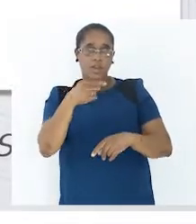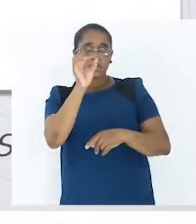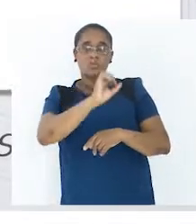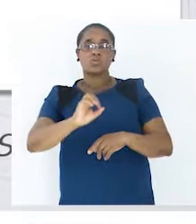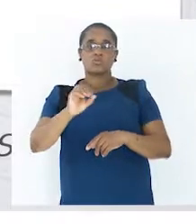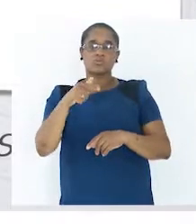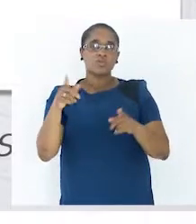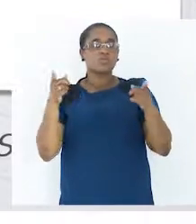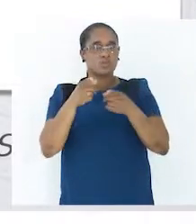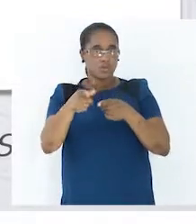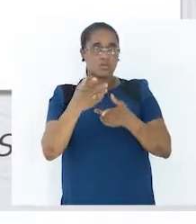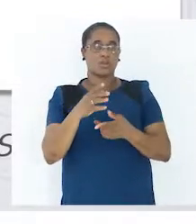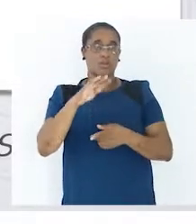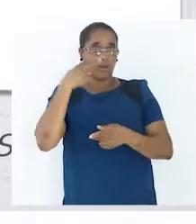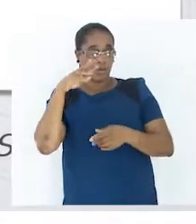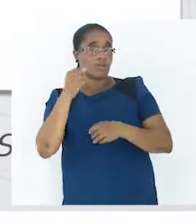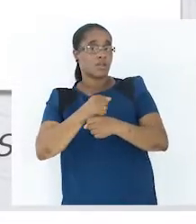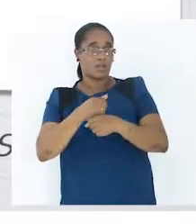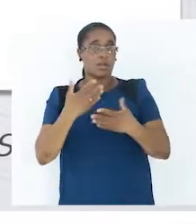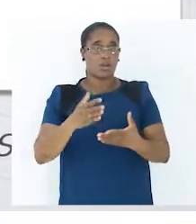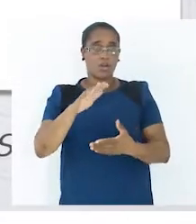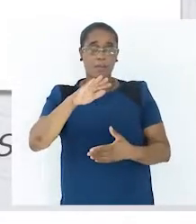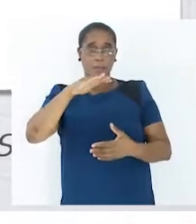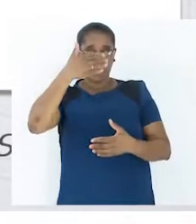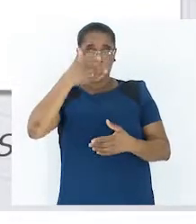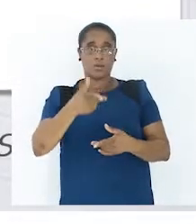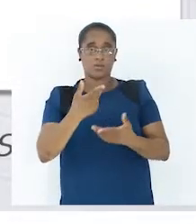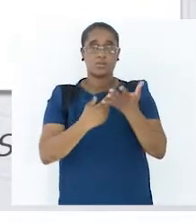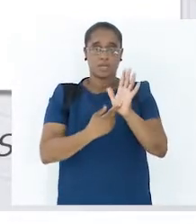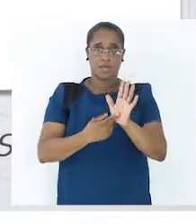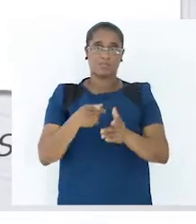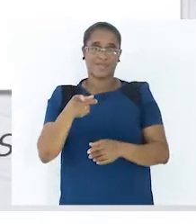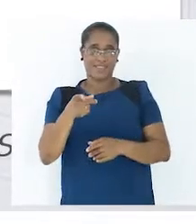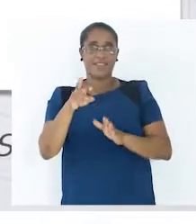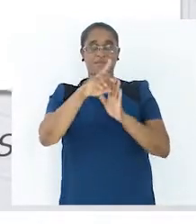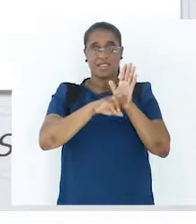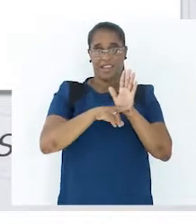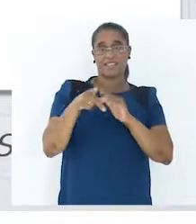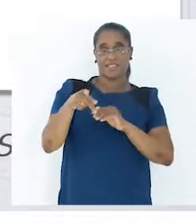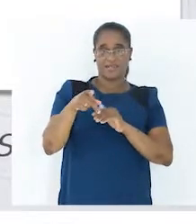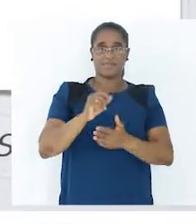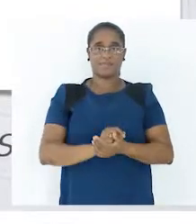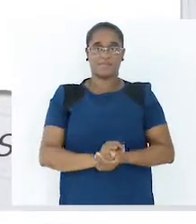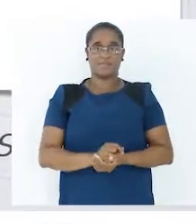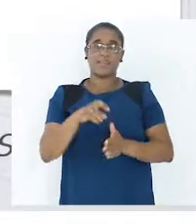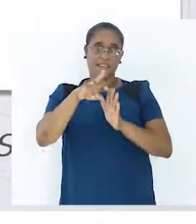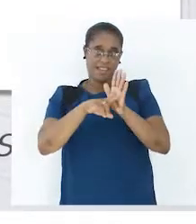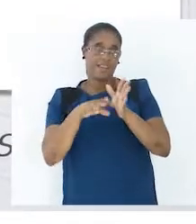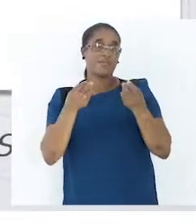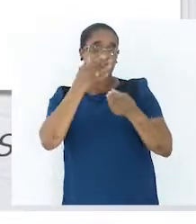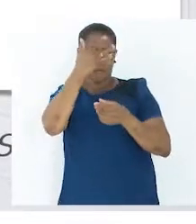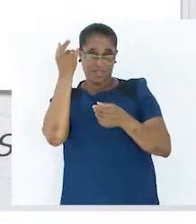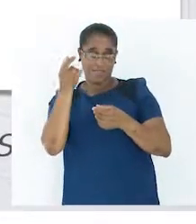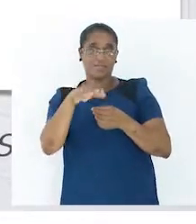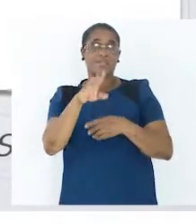dois. Vamos ver o primeiro caso notável com um exemplo. Aqui temos a regra. A regra é muito simples de